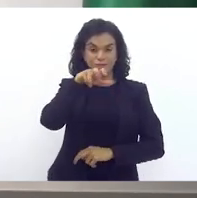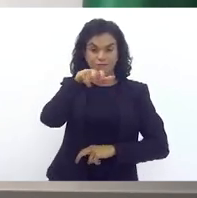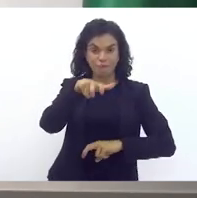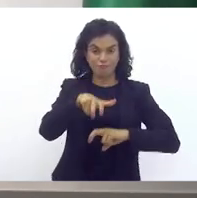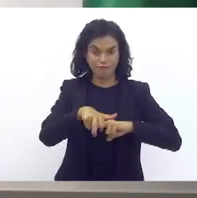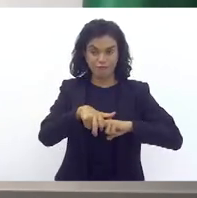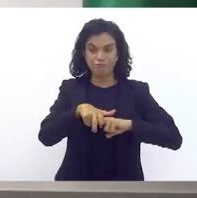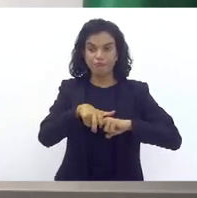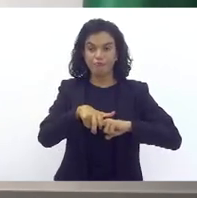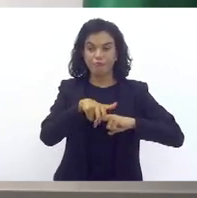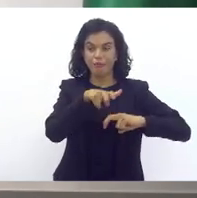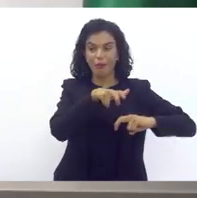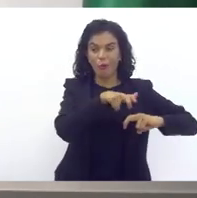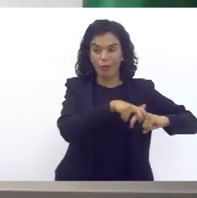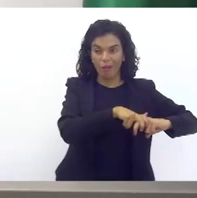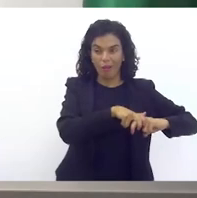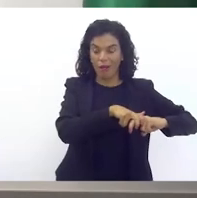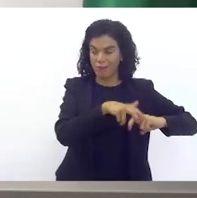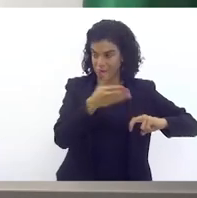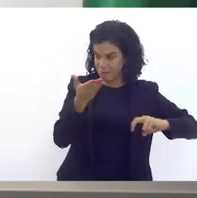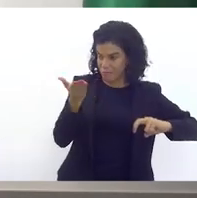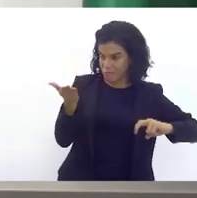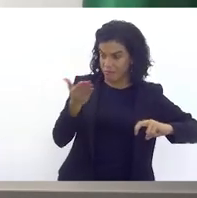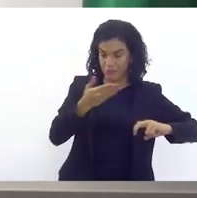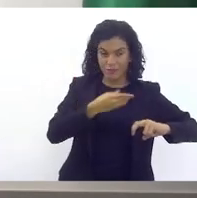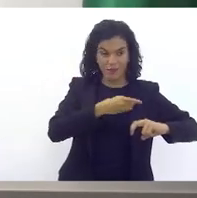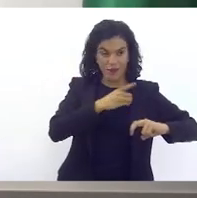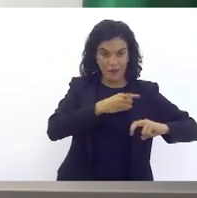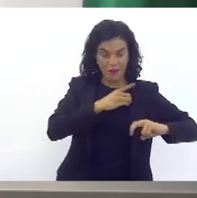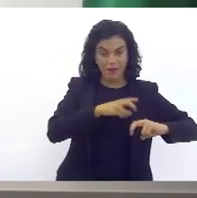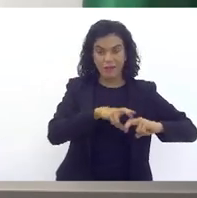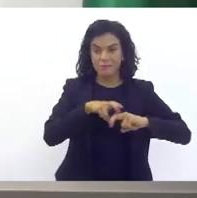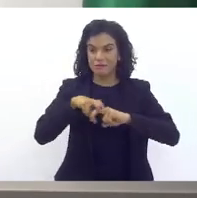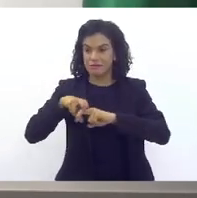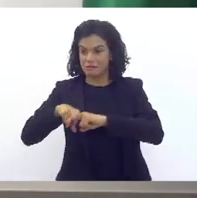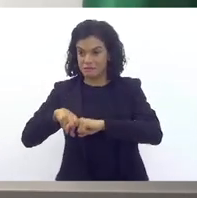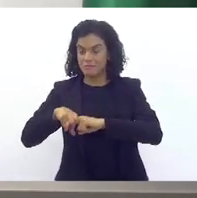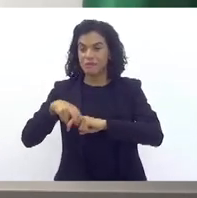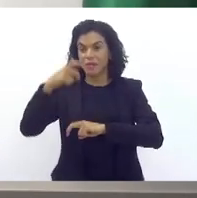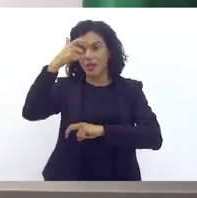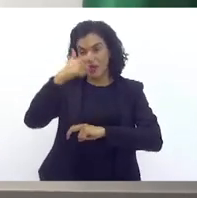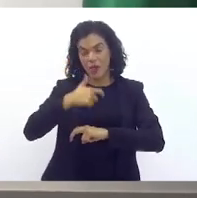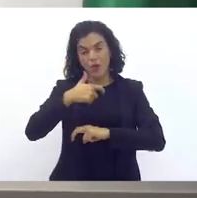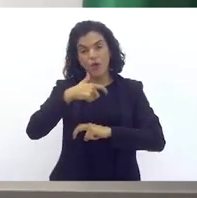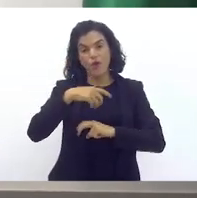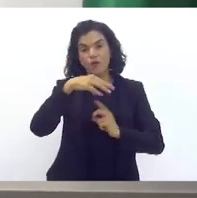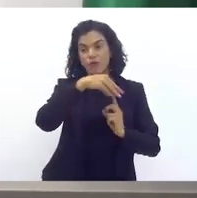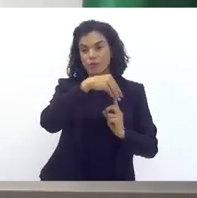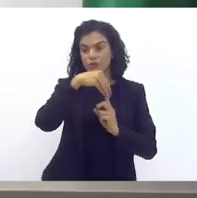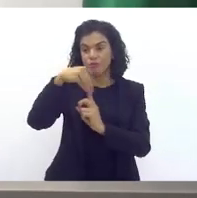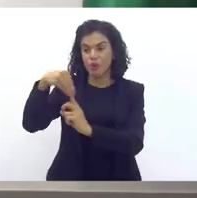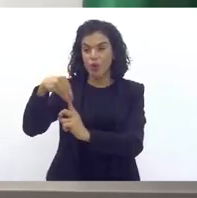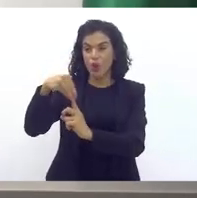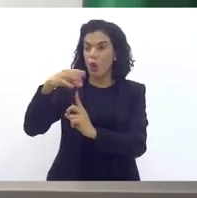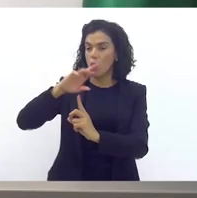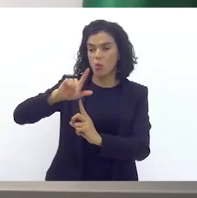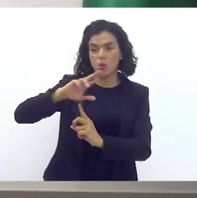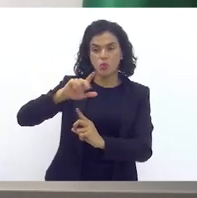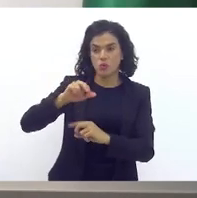lado da senhora e do senhor. Eu fui nominado aqui como doutor, na verdade eu não sou